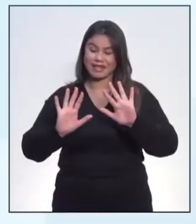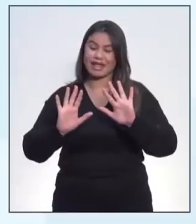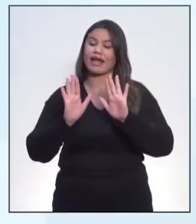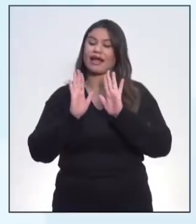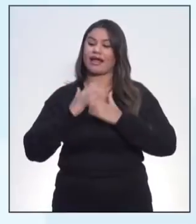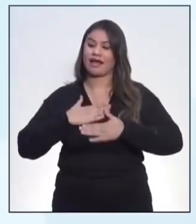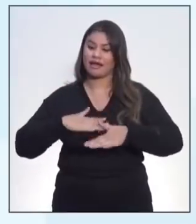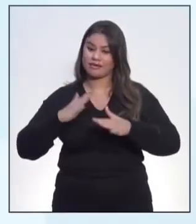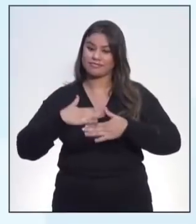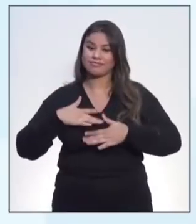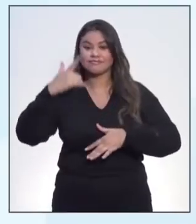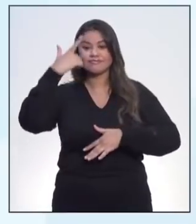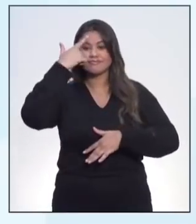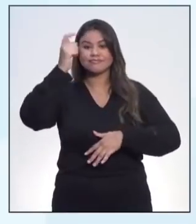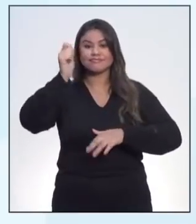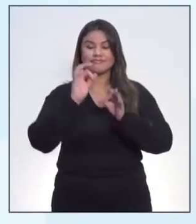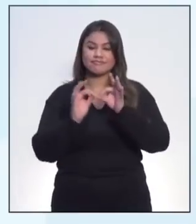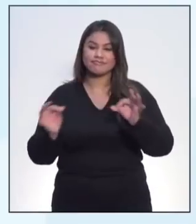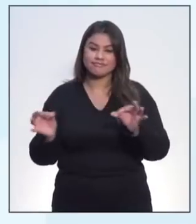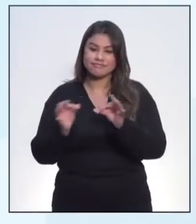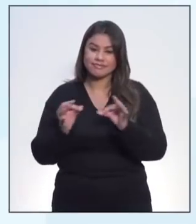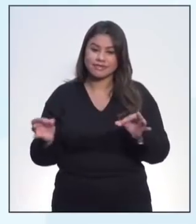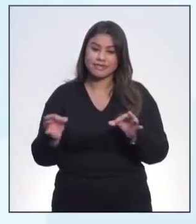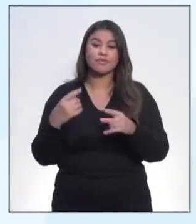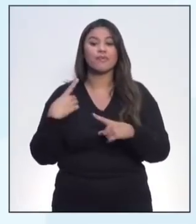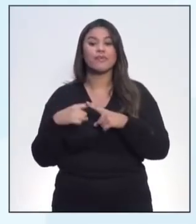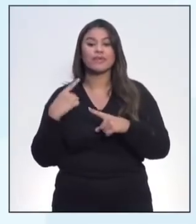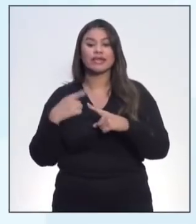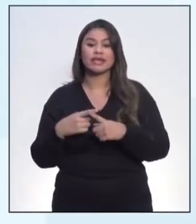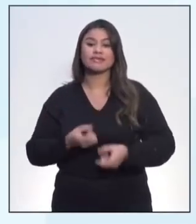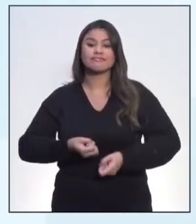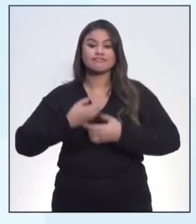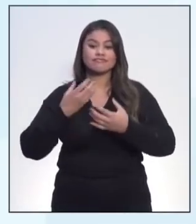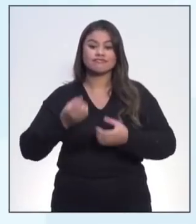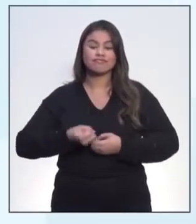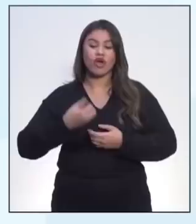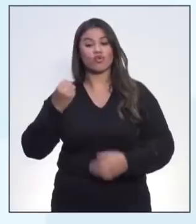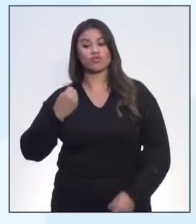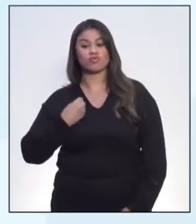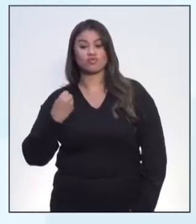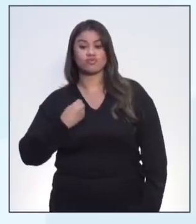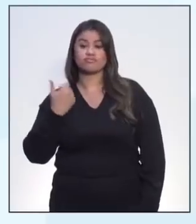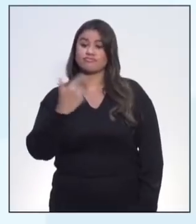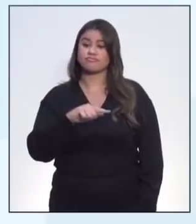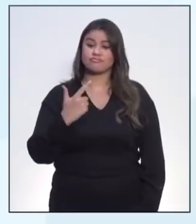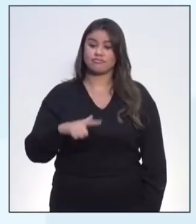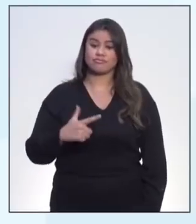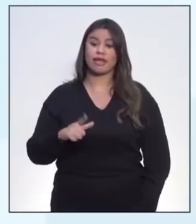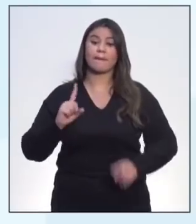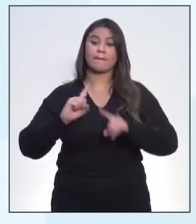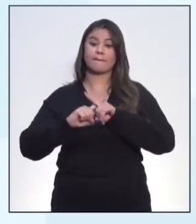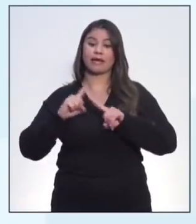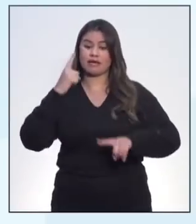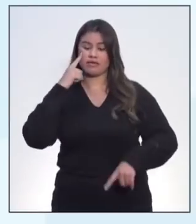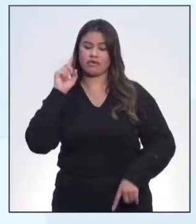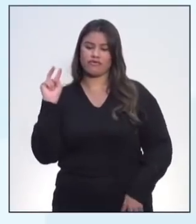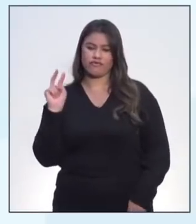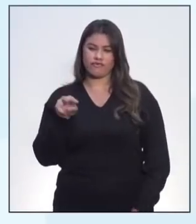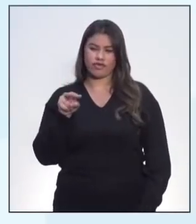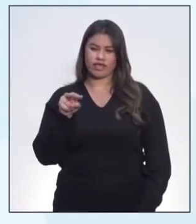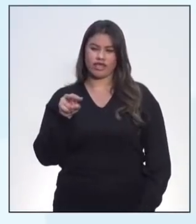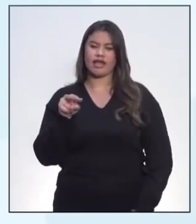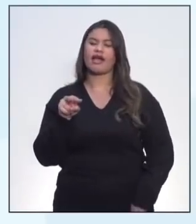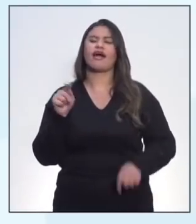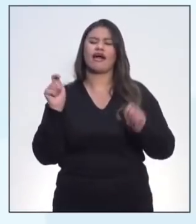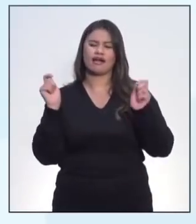tem nenhum tipo de dado numérico, mas aí você já pressupõe alguns conceitos, né? Fazendo a